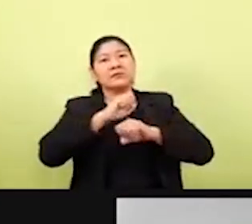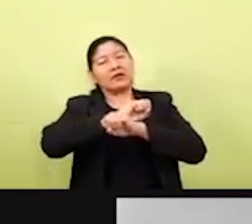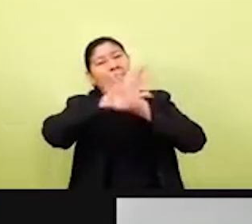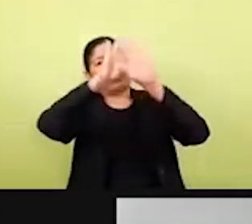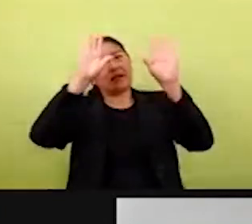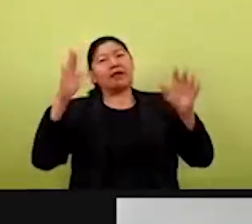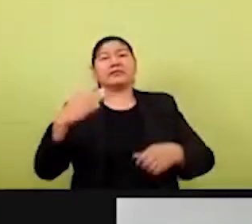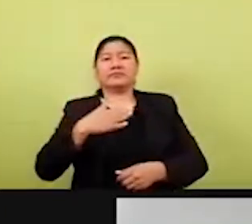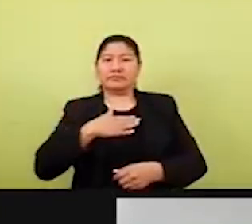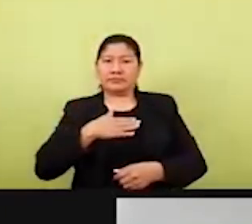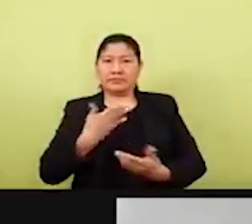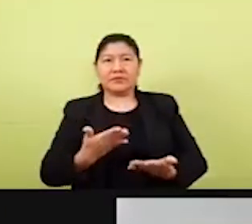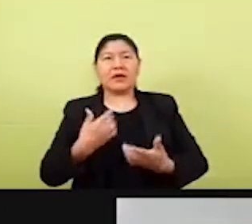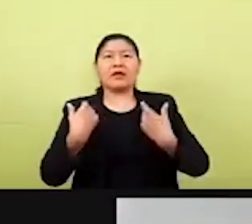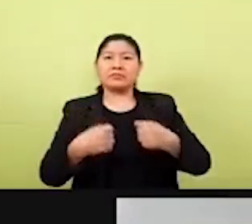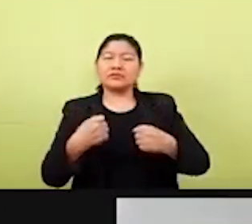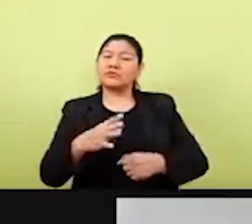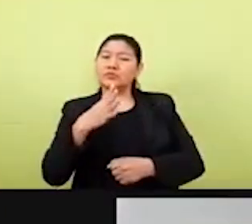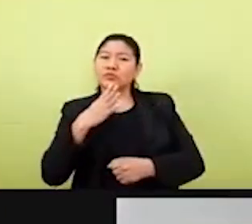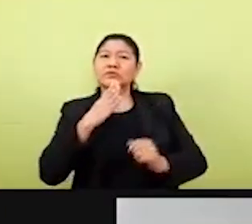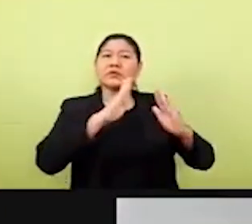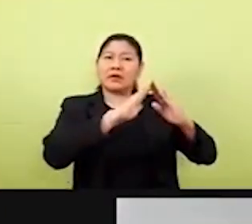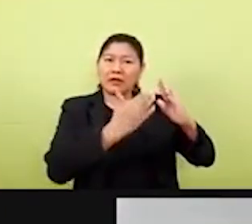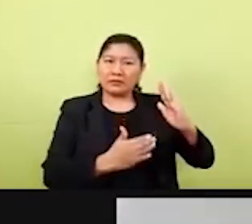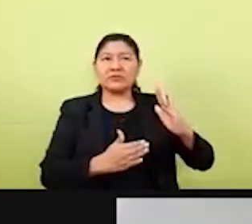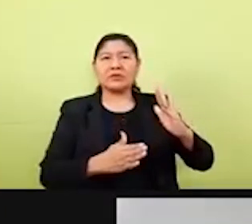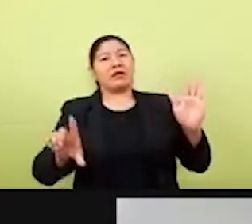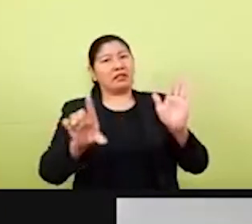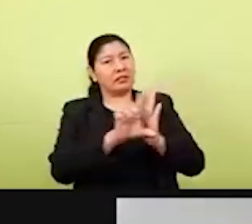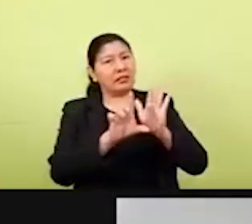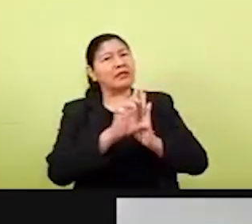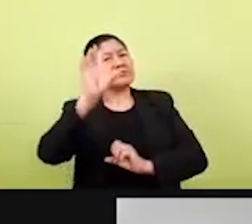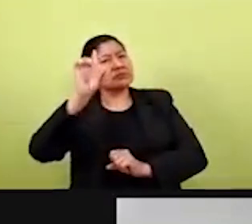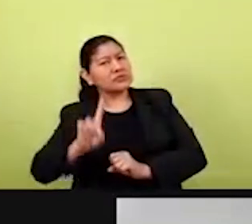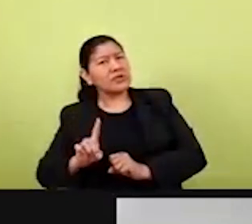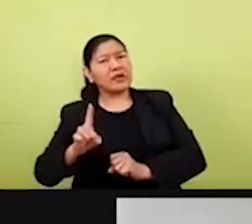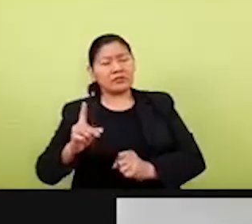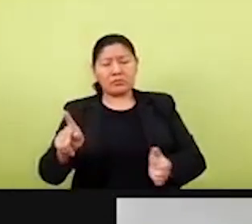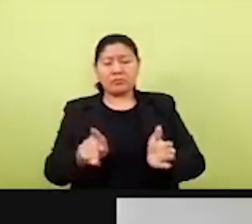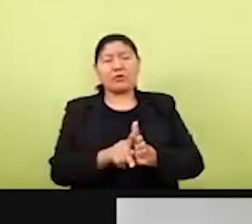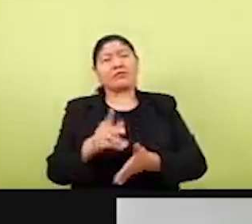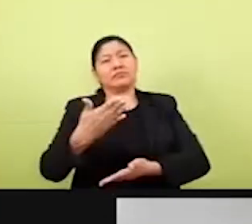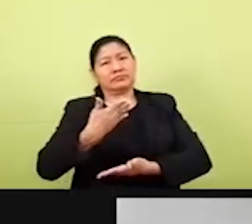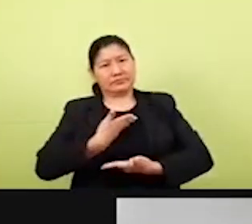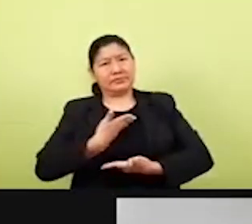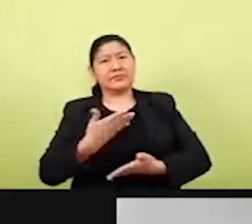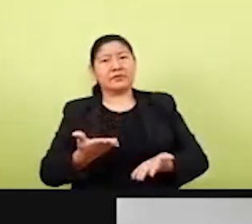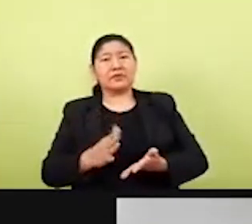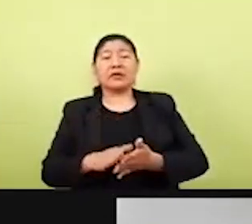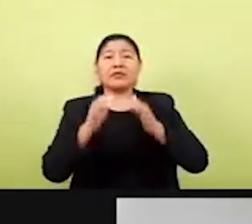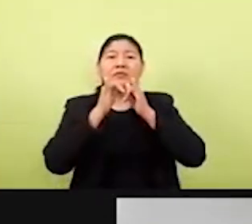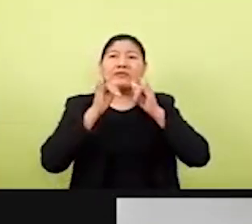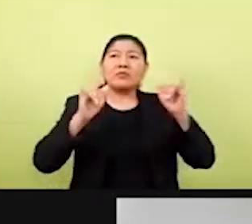conhecer os serviços, os dispositivos que existem. Então, acolhimento, não julgamento,